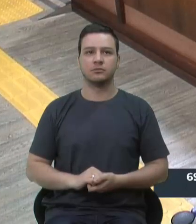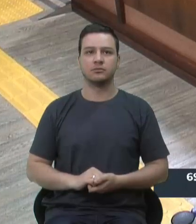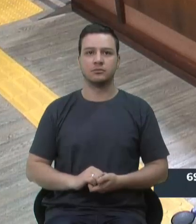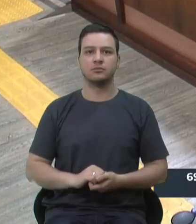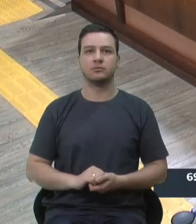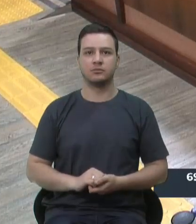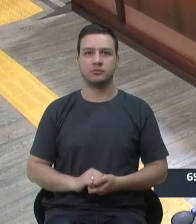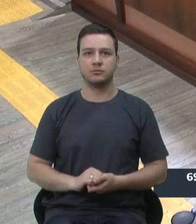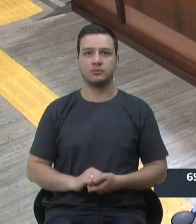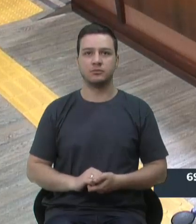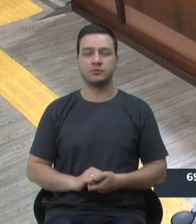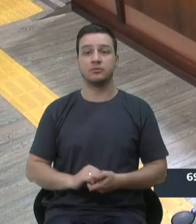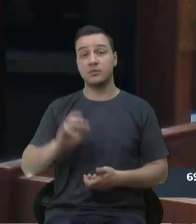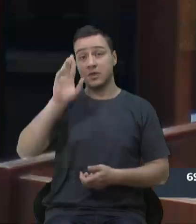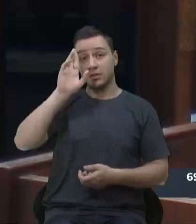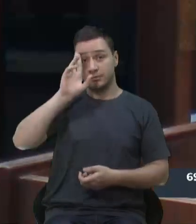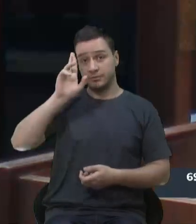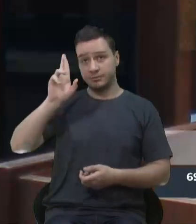Senhor presidente,